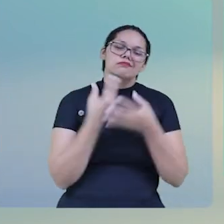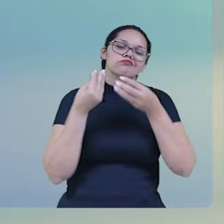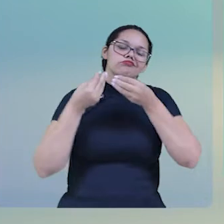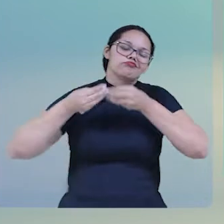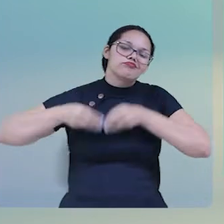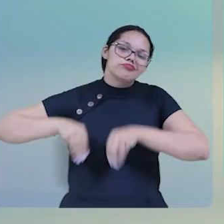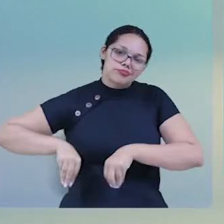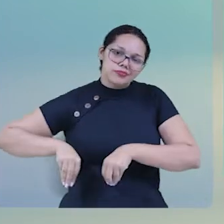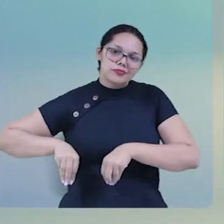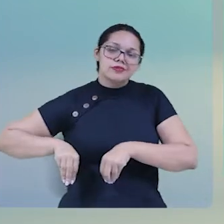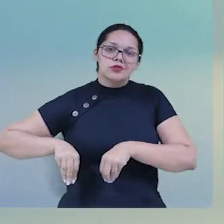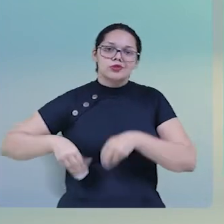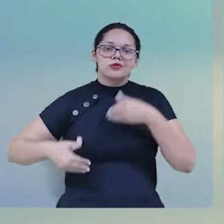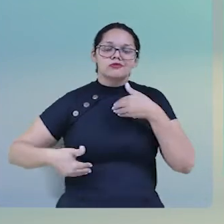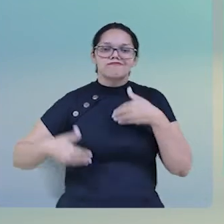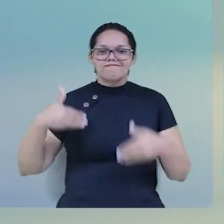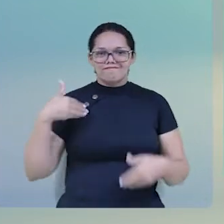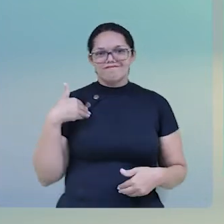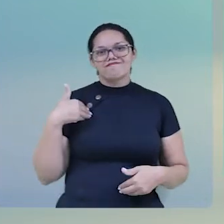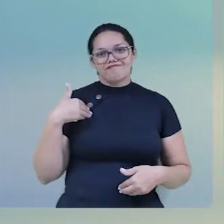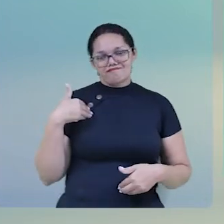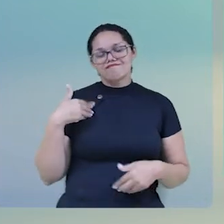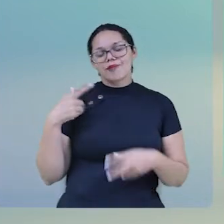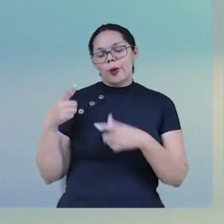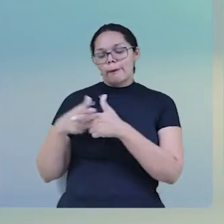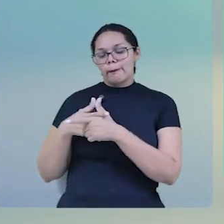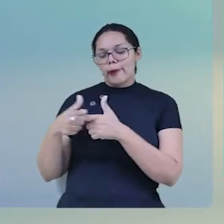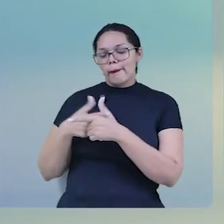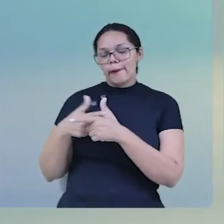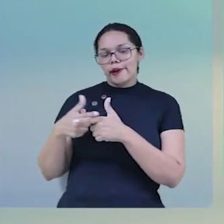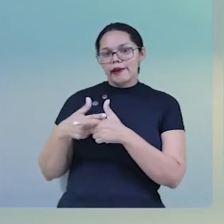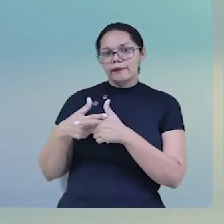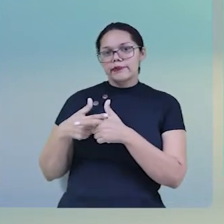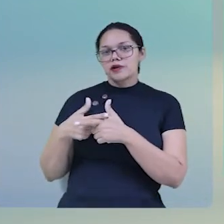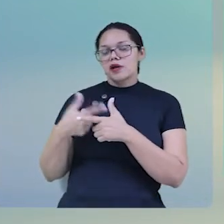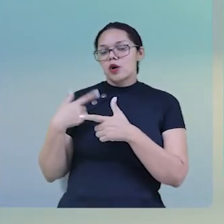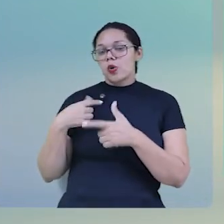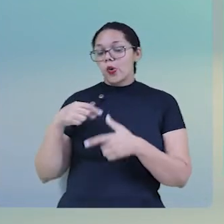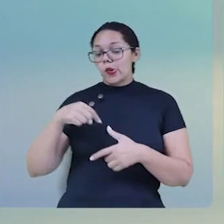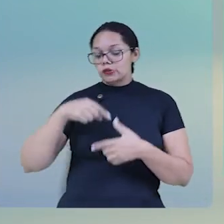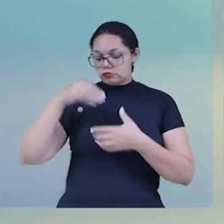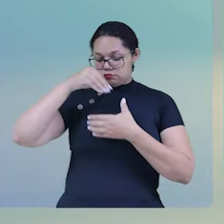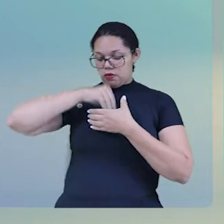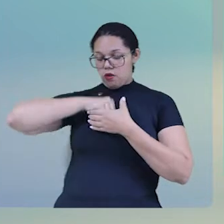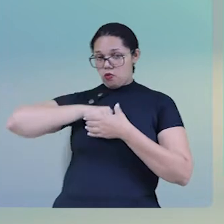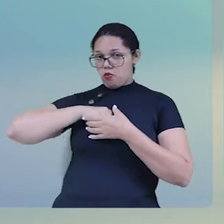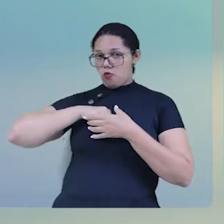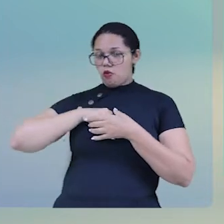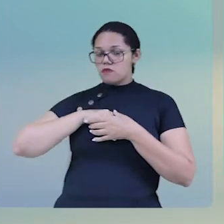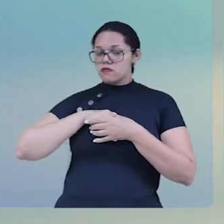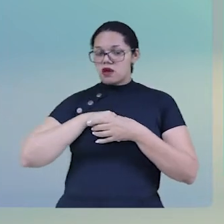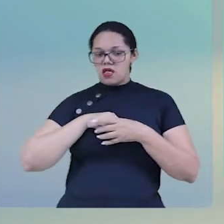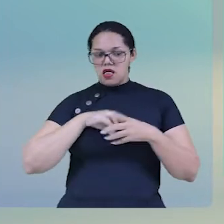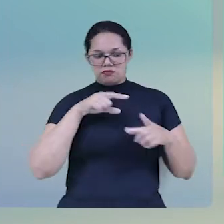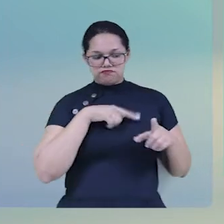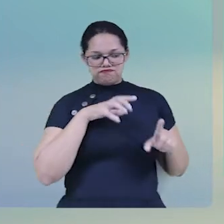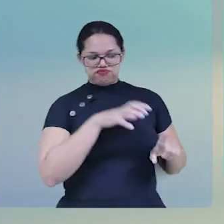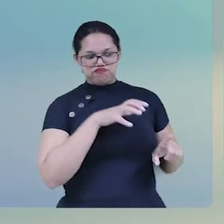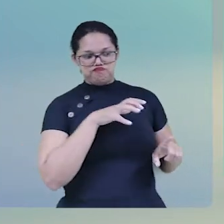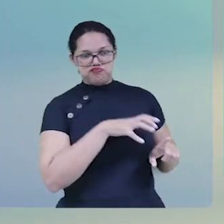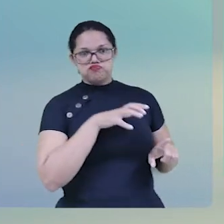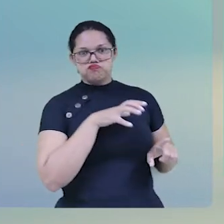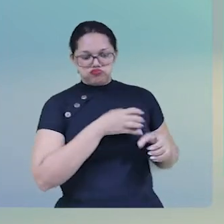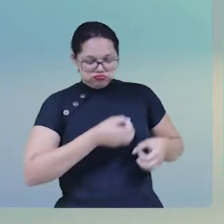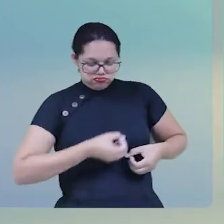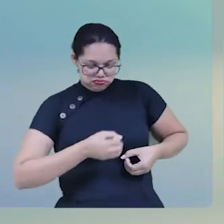um defeito do meu sistema imunológico, em que os meus anticorpos atacam essas células que vão produzir